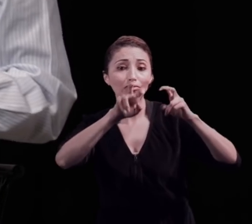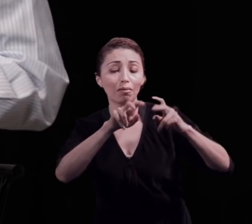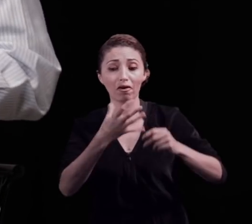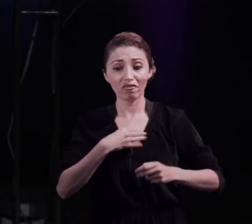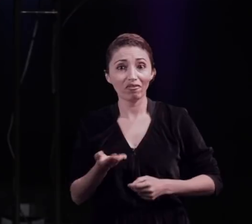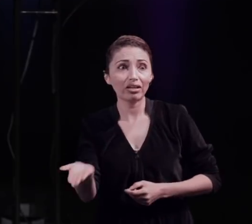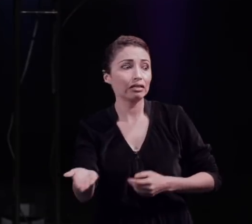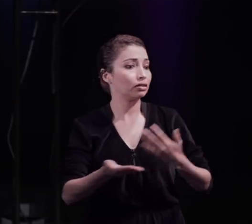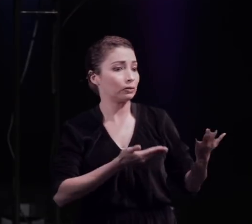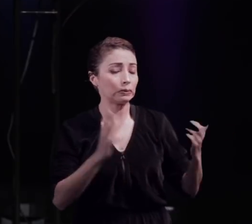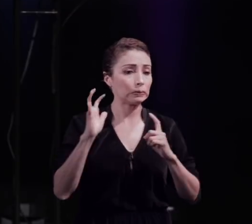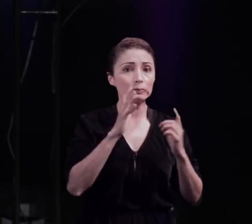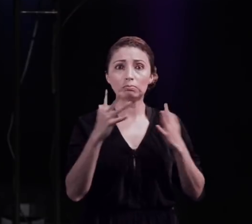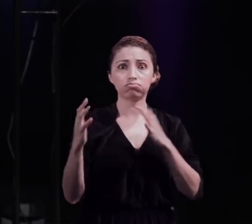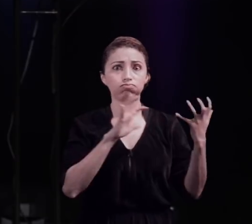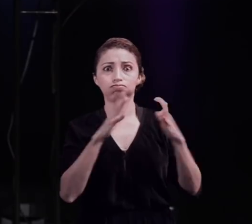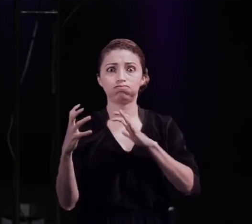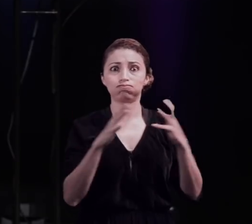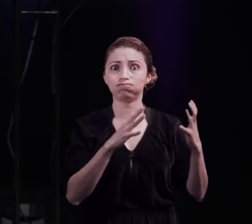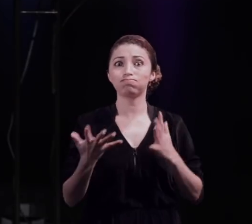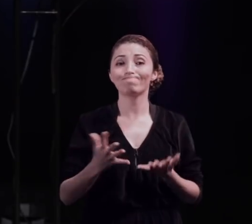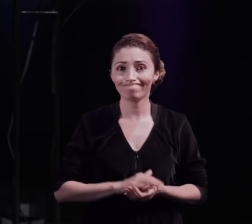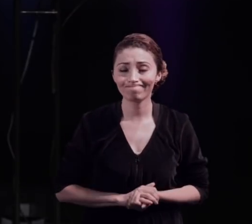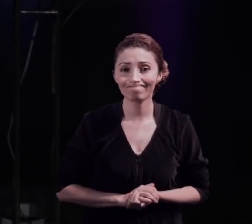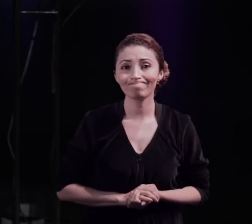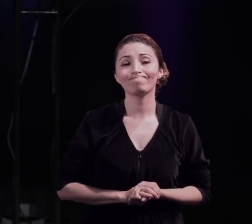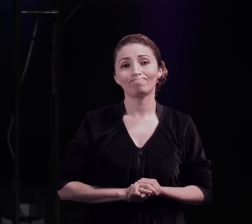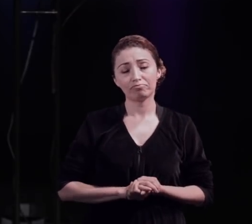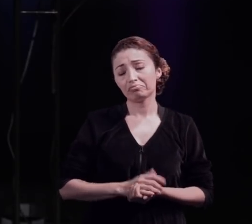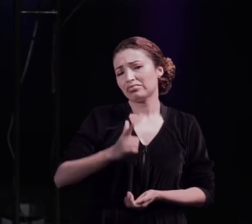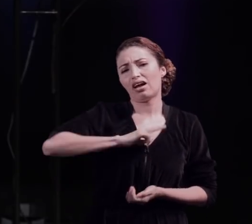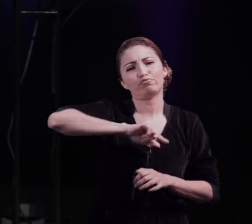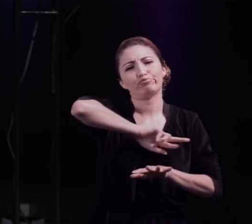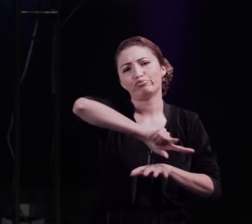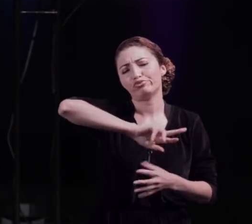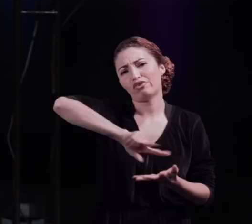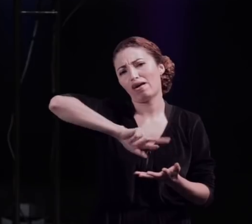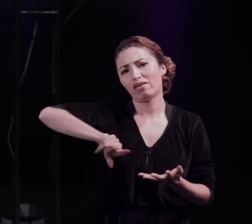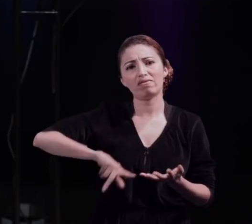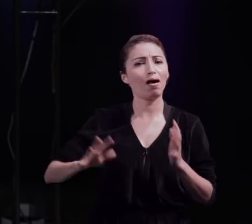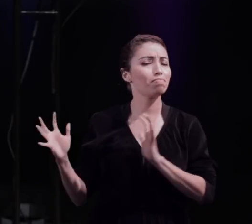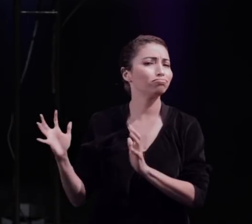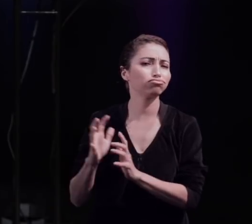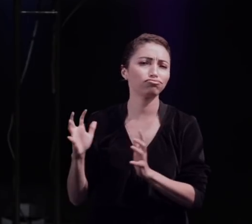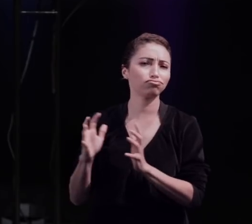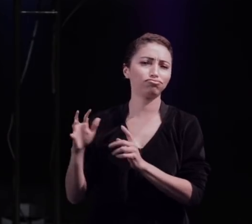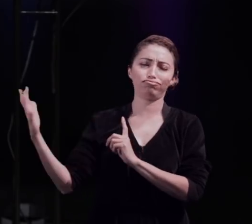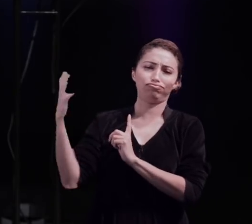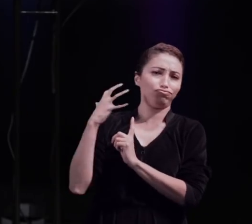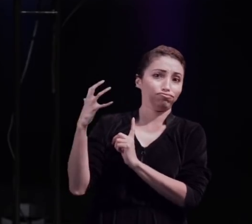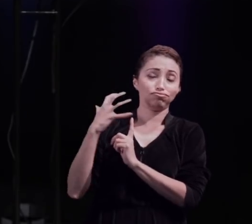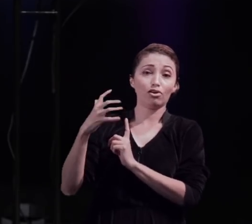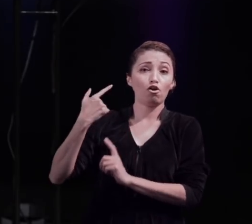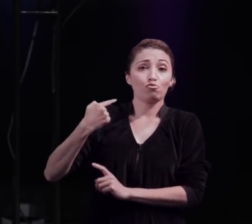filhos. Em outras situações, você também é pressionado, porque o sistema desse